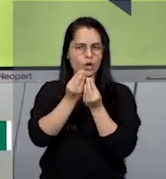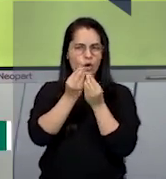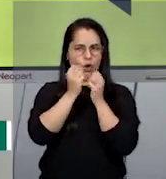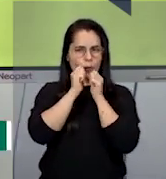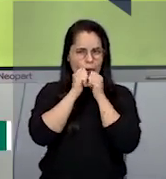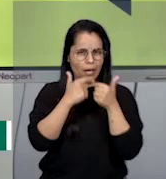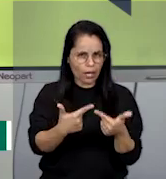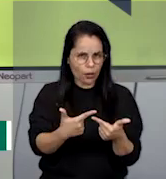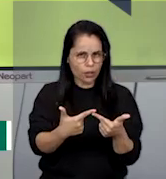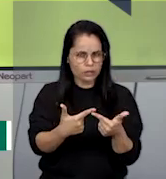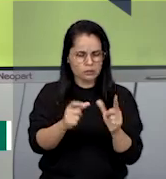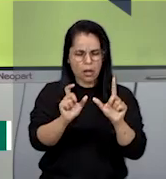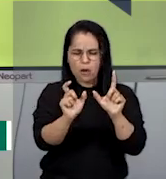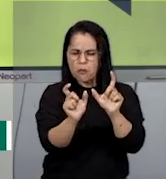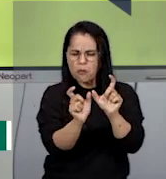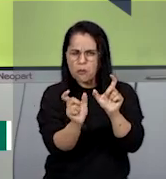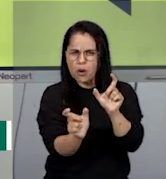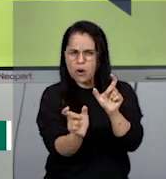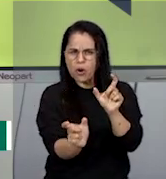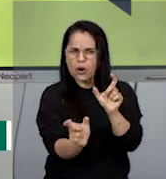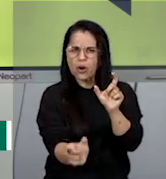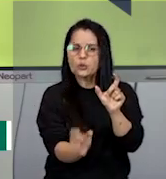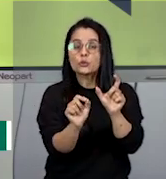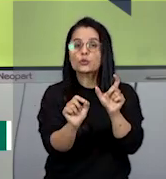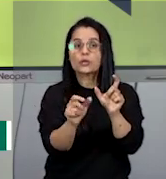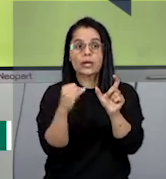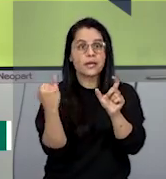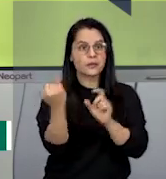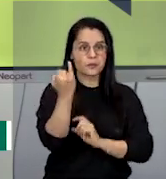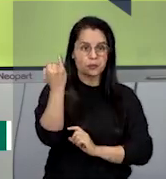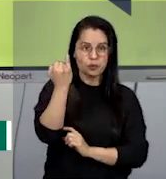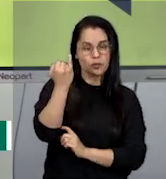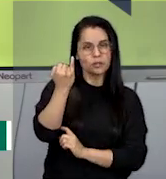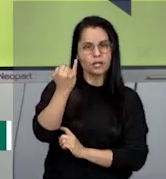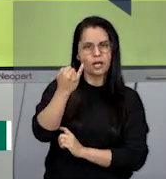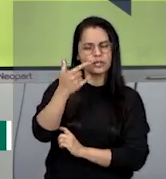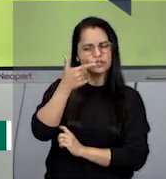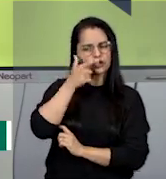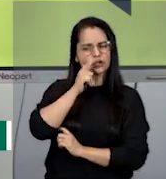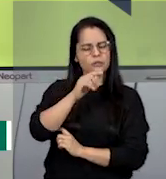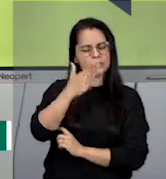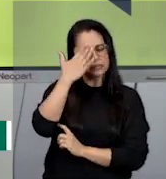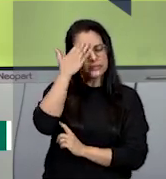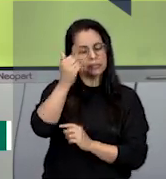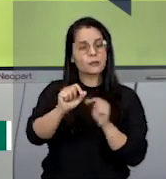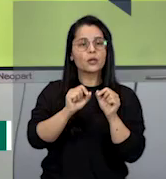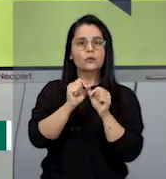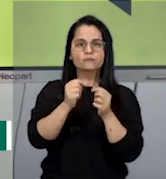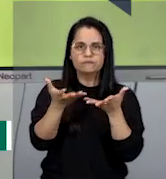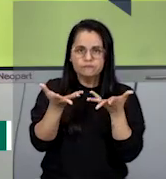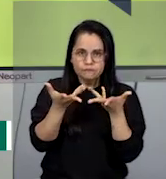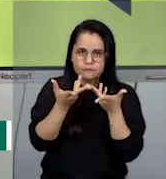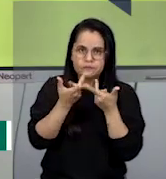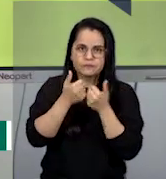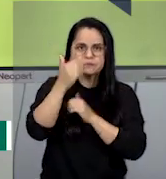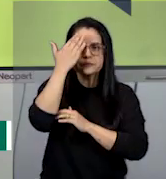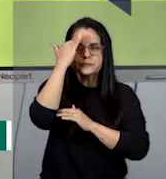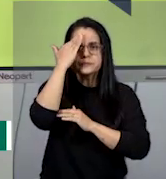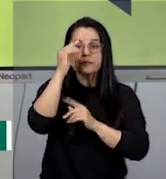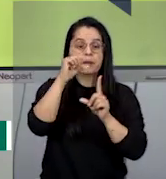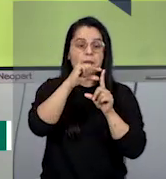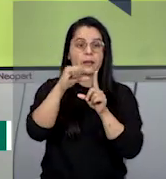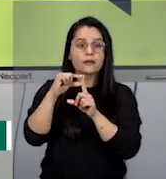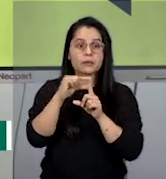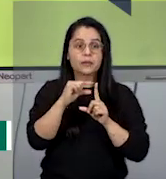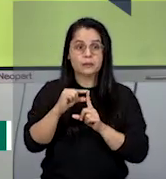linguístico denominado polissemia, é importante apropriarmos da habilidade de compreender